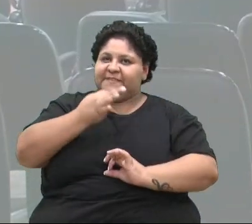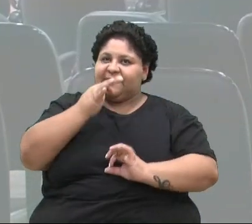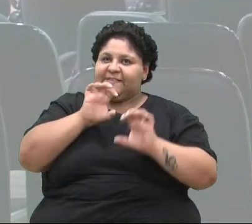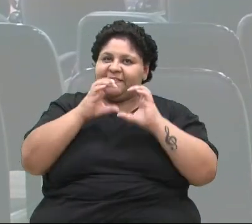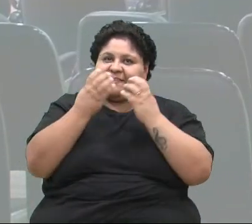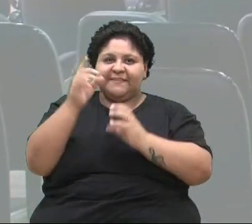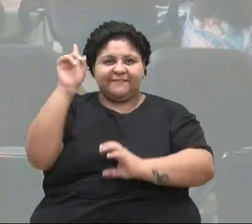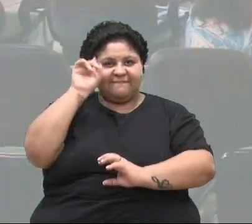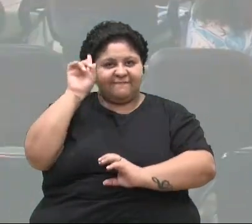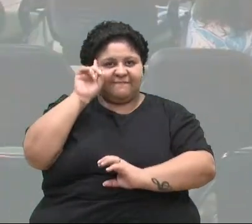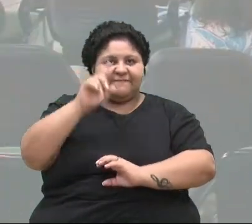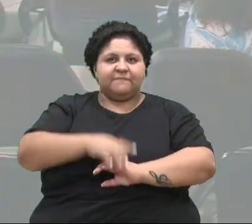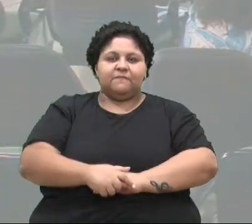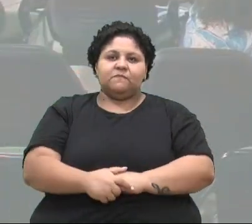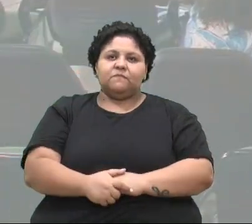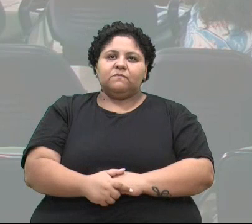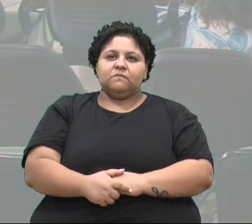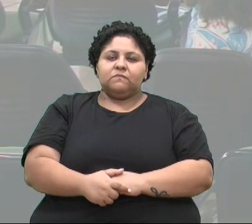dia.